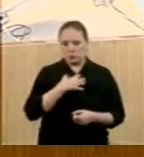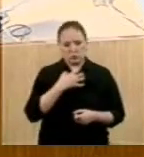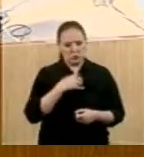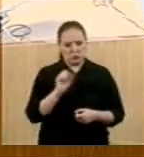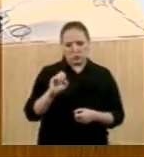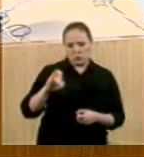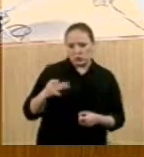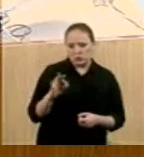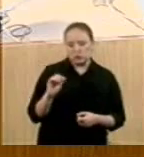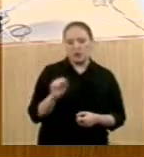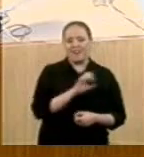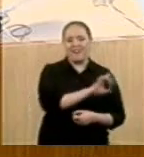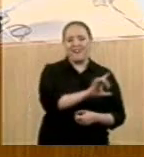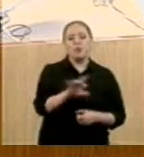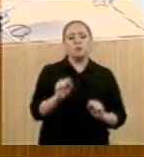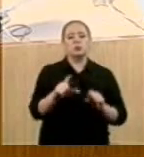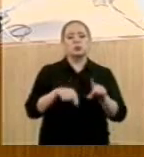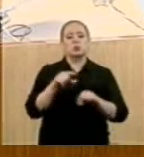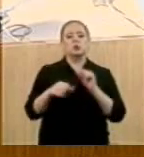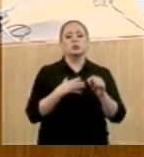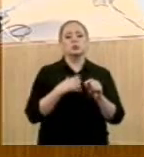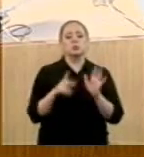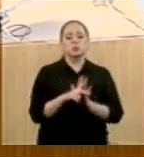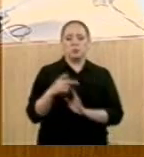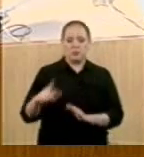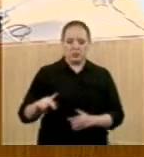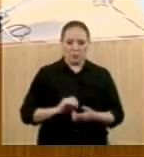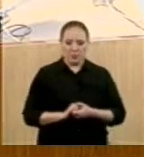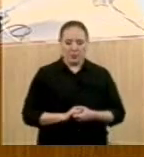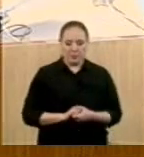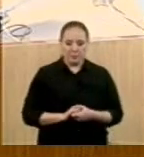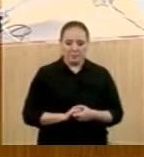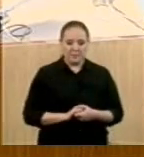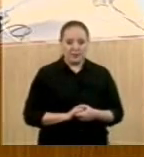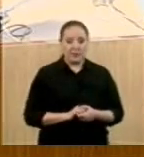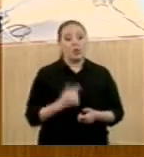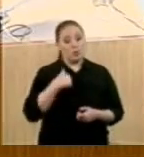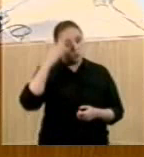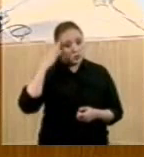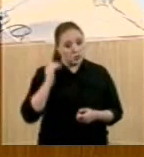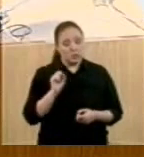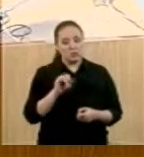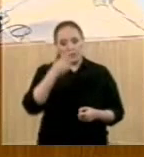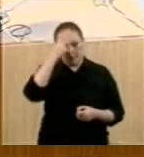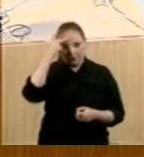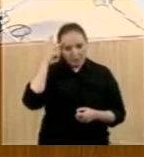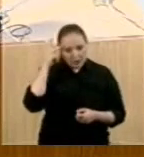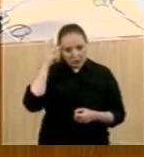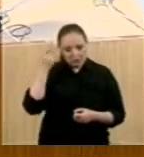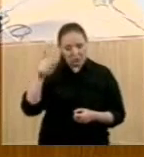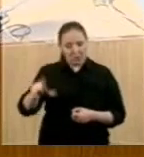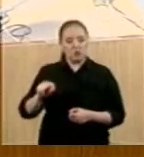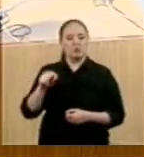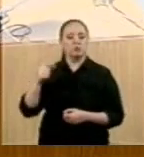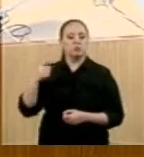pessoas. Entendo que não se pode negar de quem deseja ser como é, de